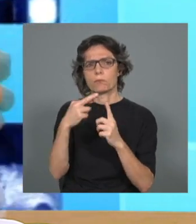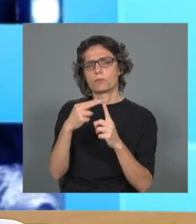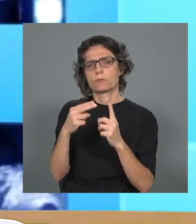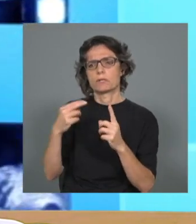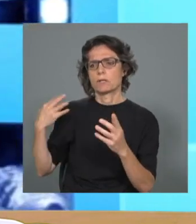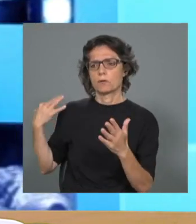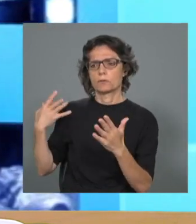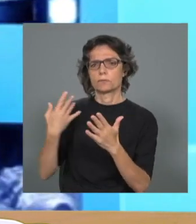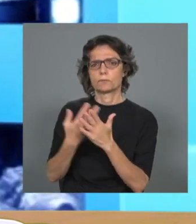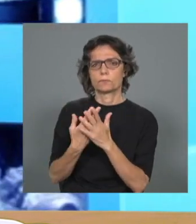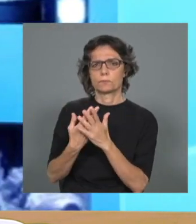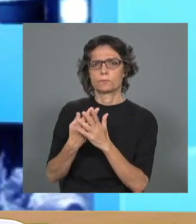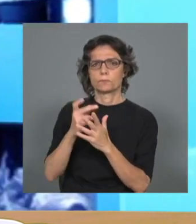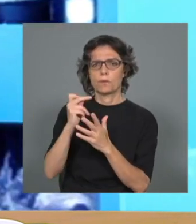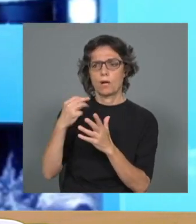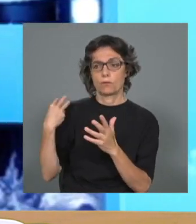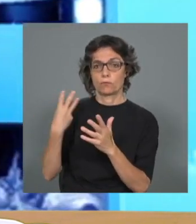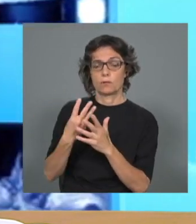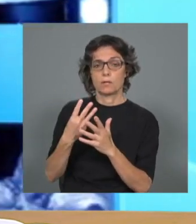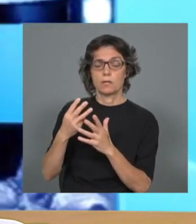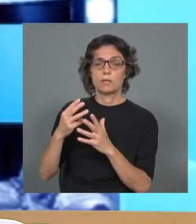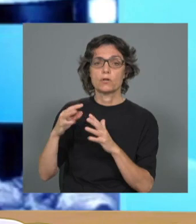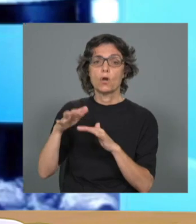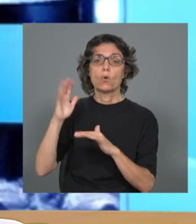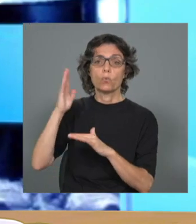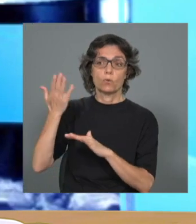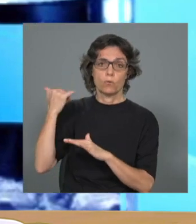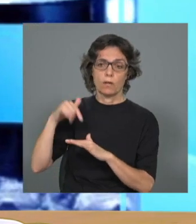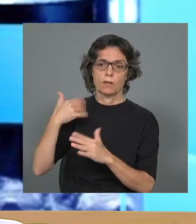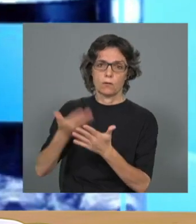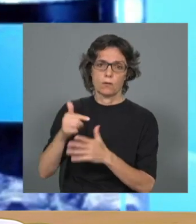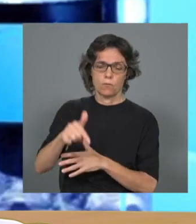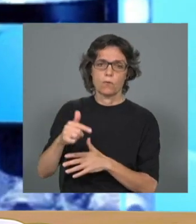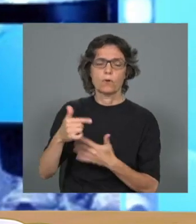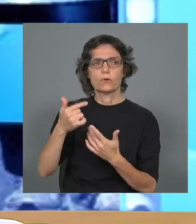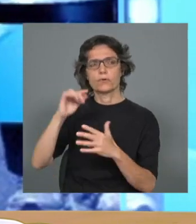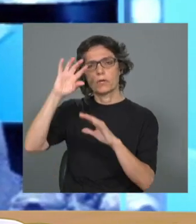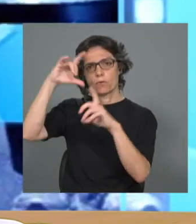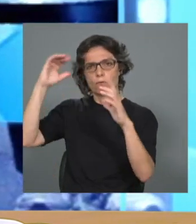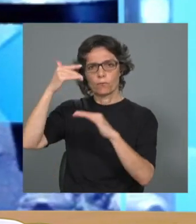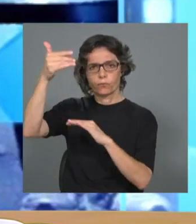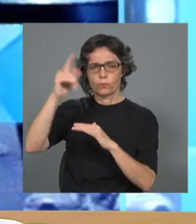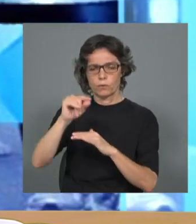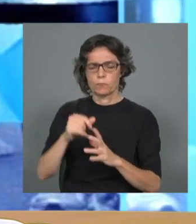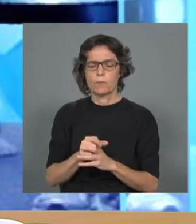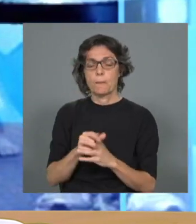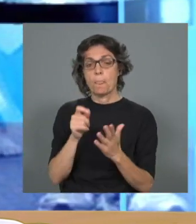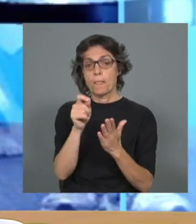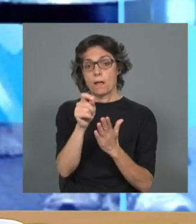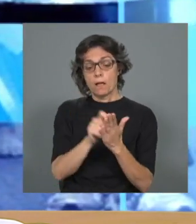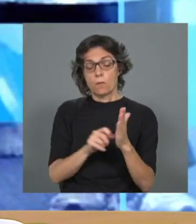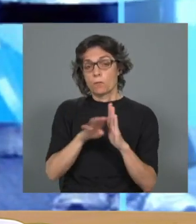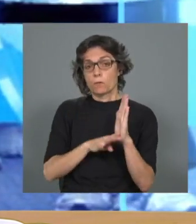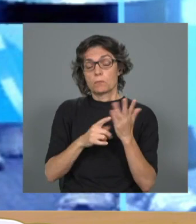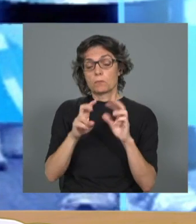anterior Congresso até ao atual, e o perspectivar do trabalho futuro. Aqui, de facto, destacaríamos uma